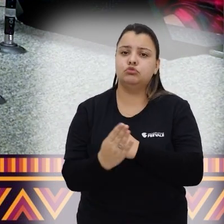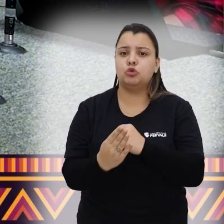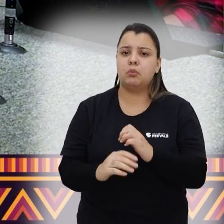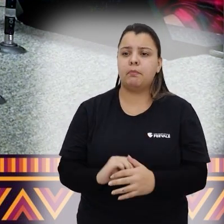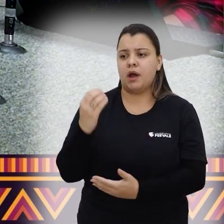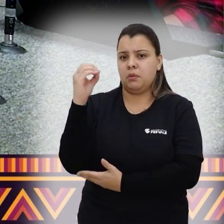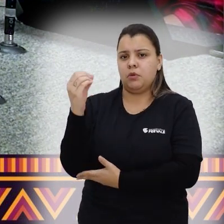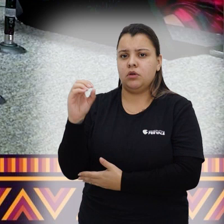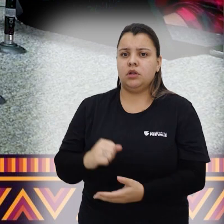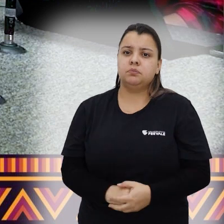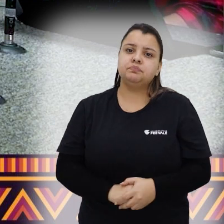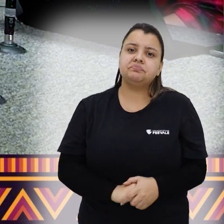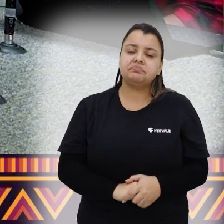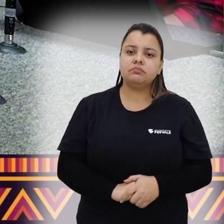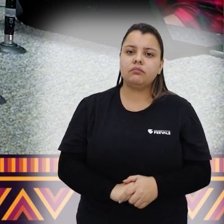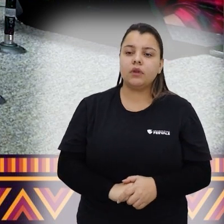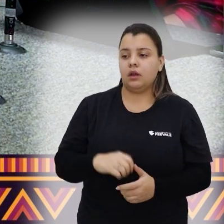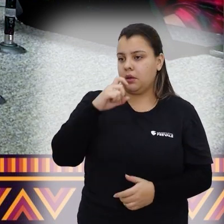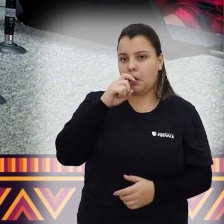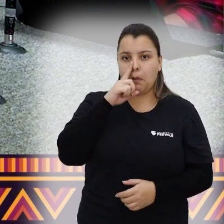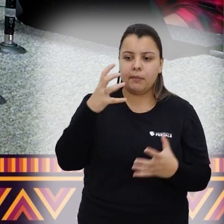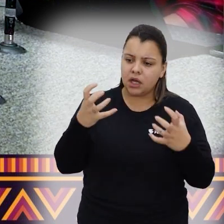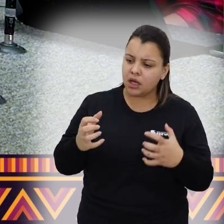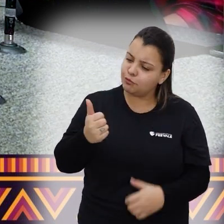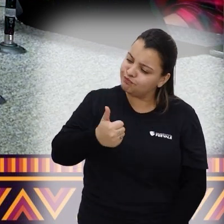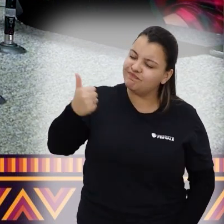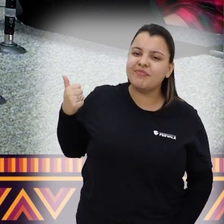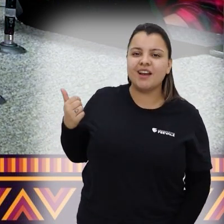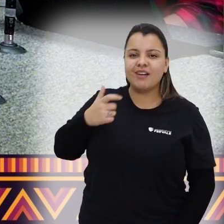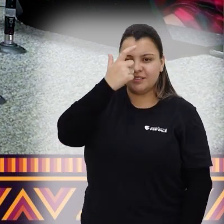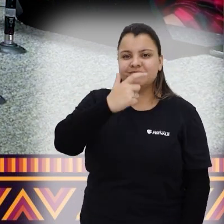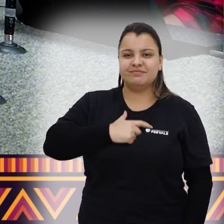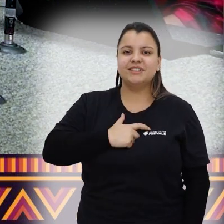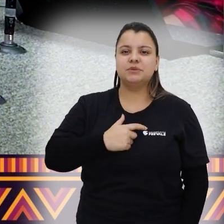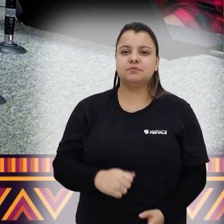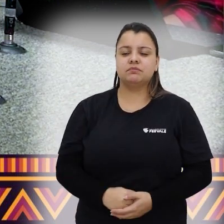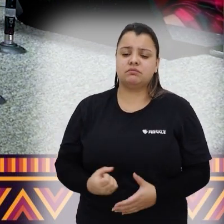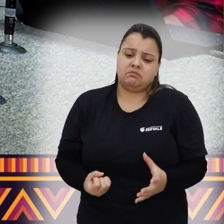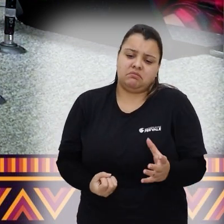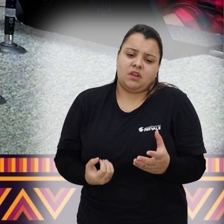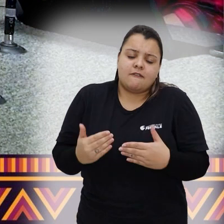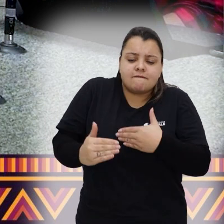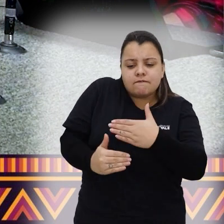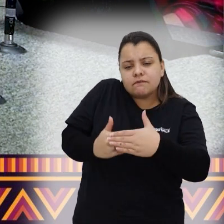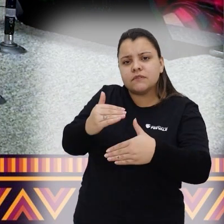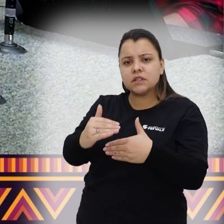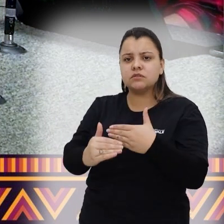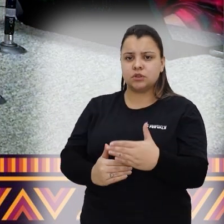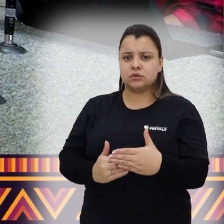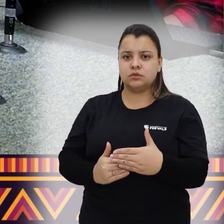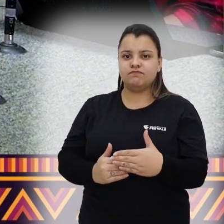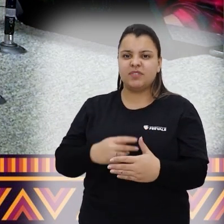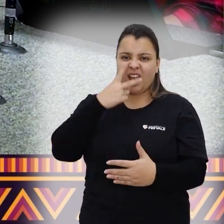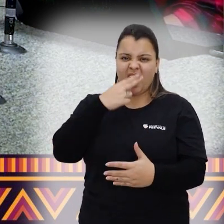eles queriam o melhor para mim. Então eu fui criado, num primeiro momento, como um